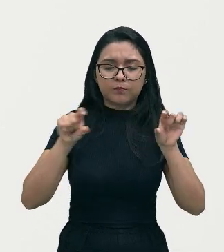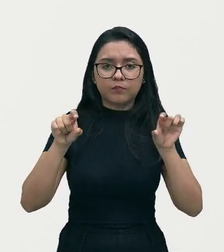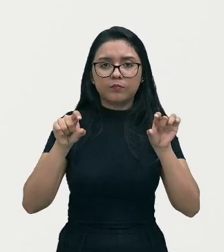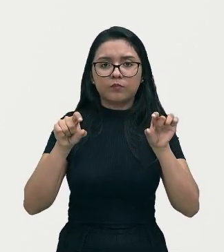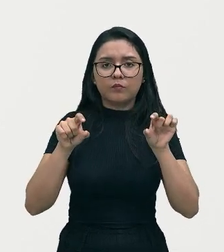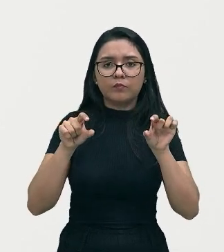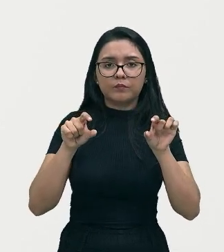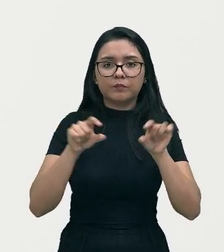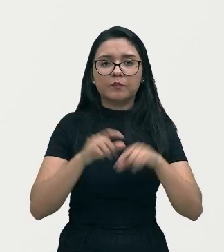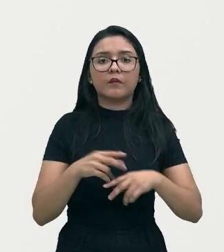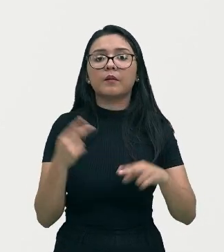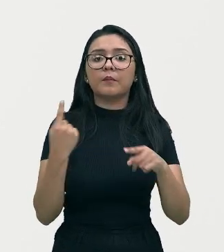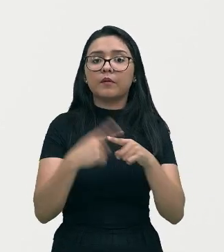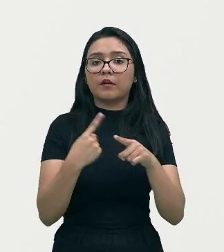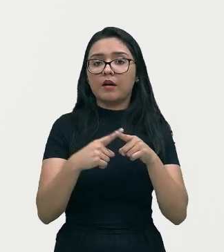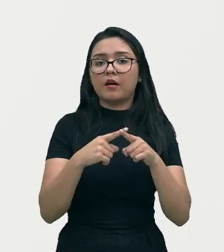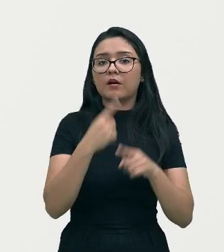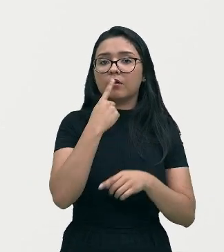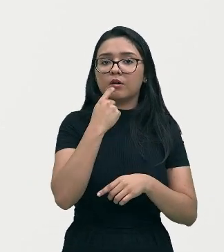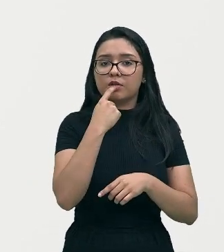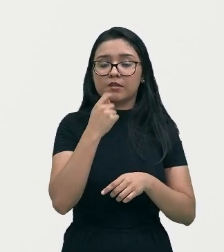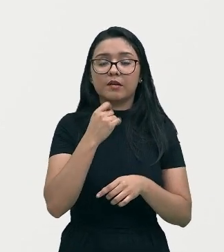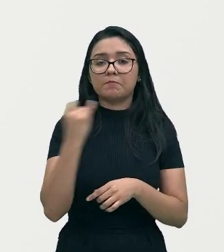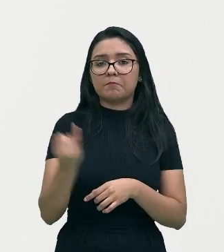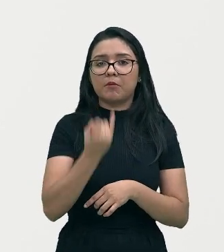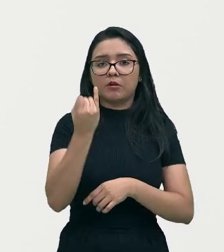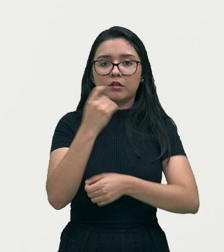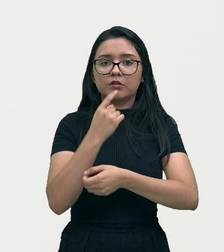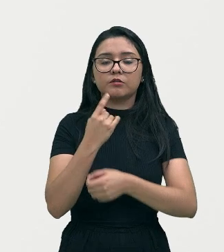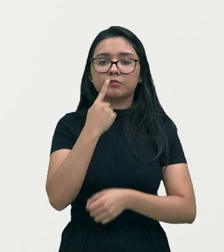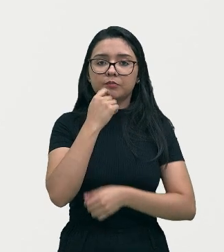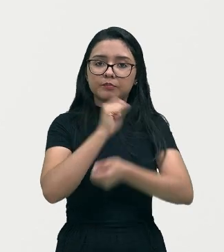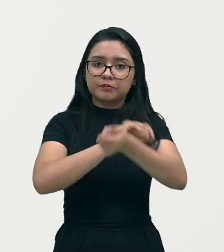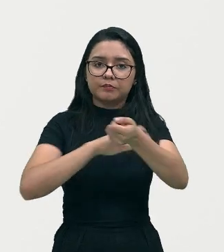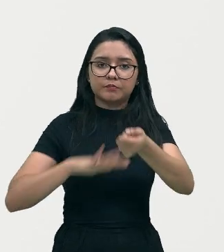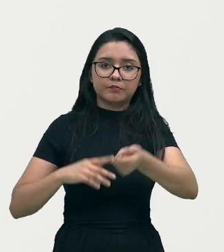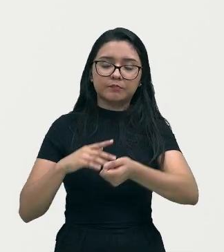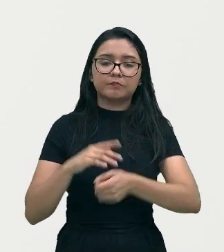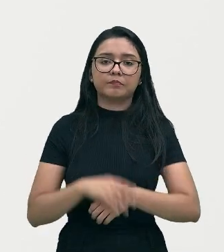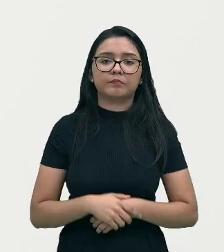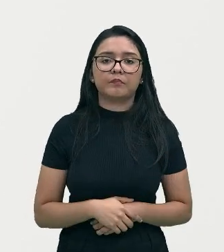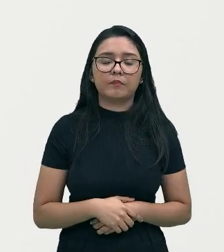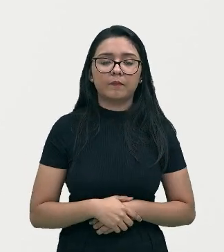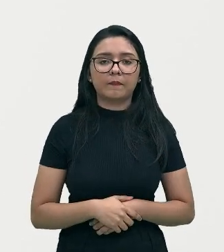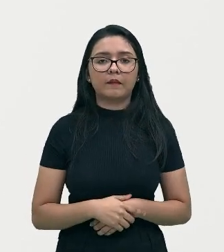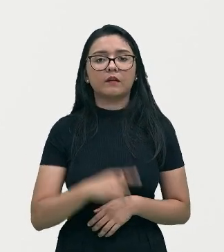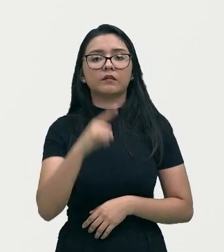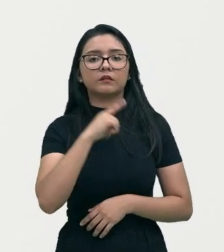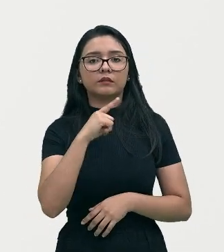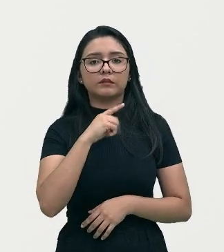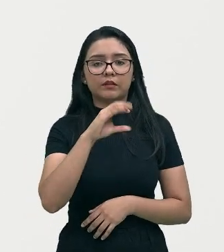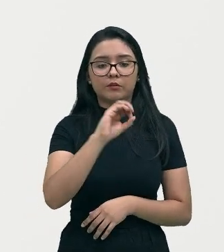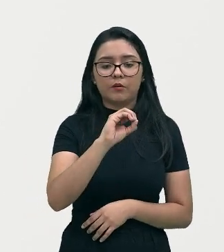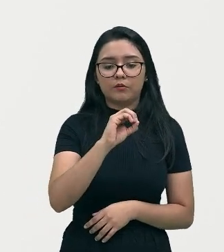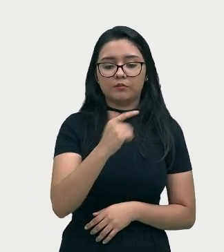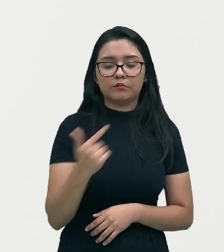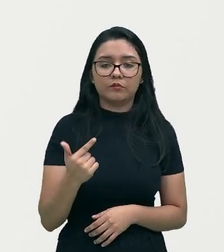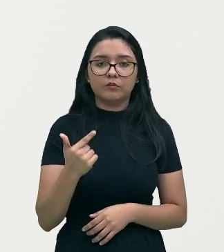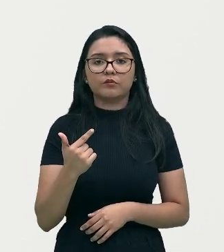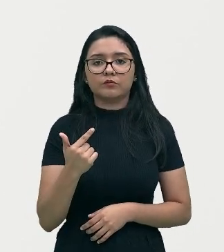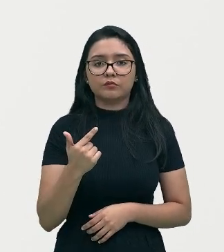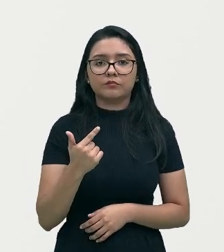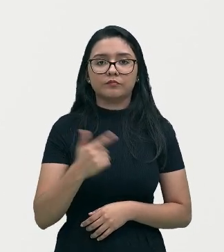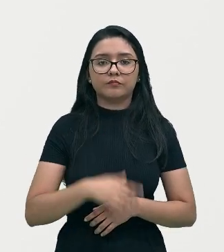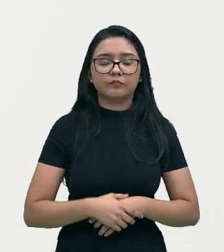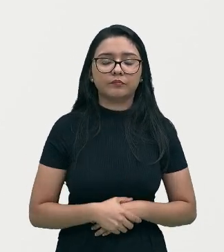carregam sangue que seria ali mais importante, um pouquinho mais importante, né? Porque ele tem ali o oxigênio que vai ser enviado para todas